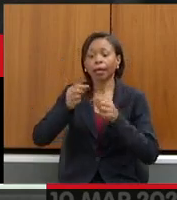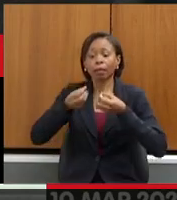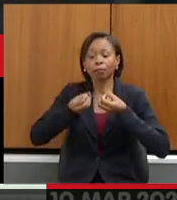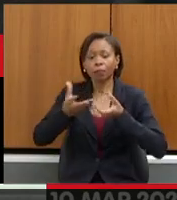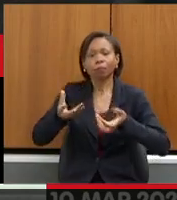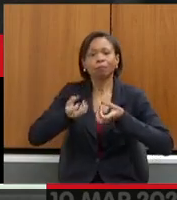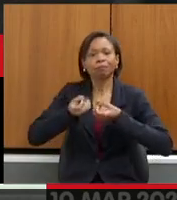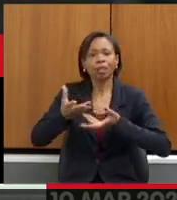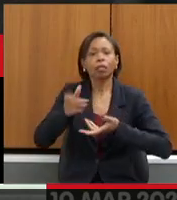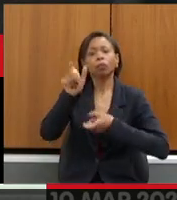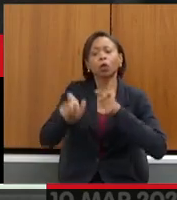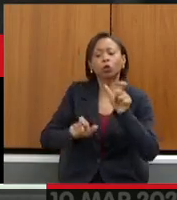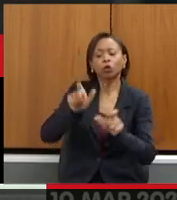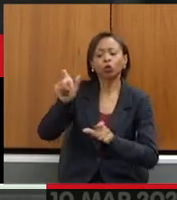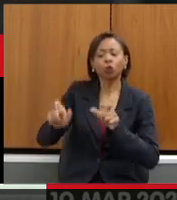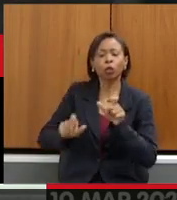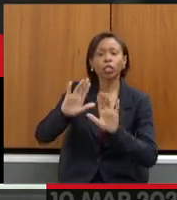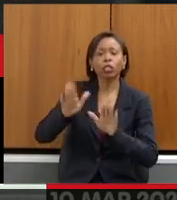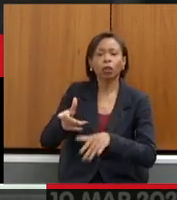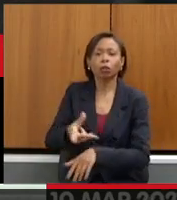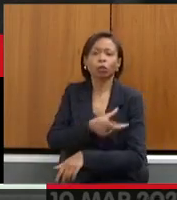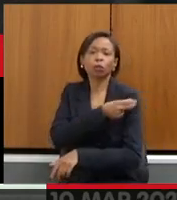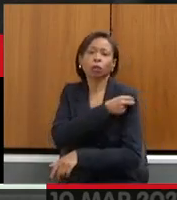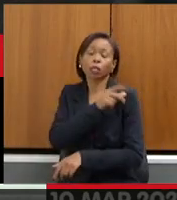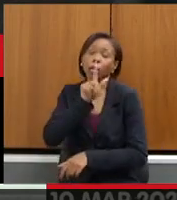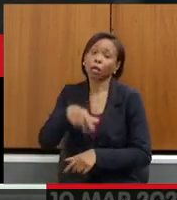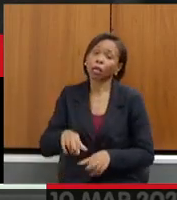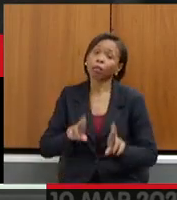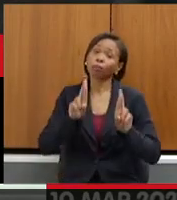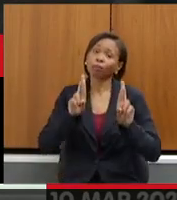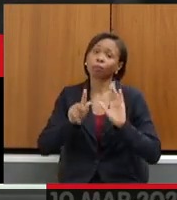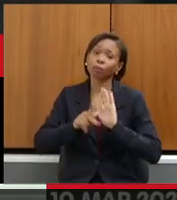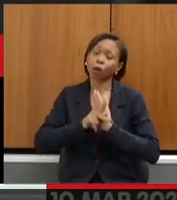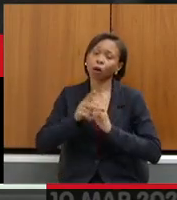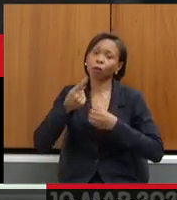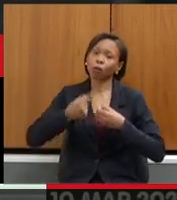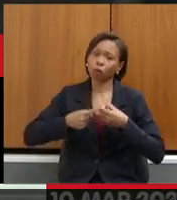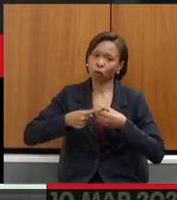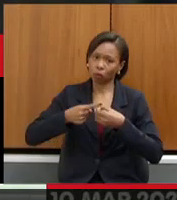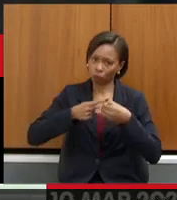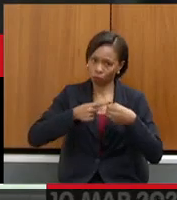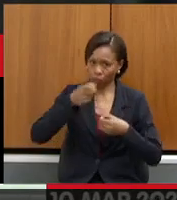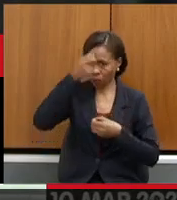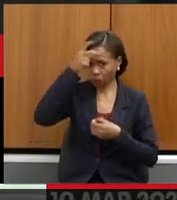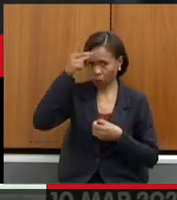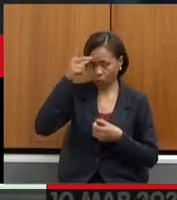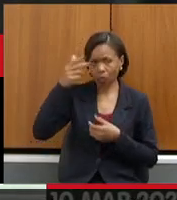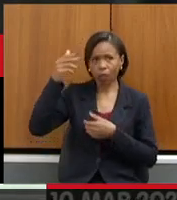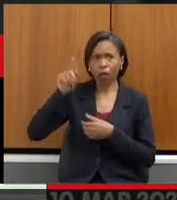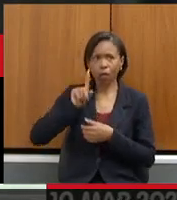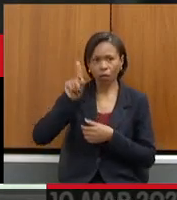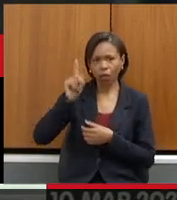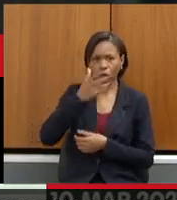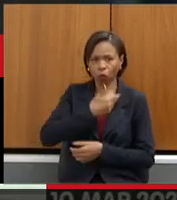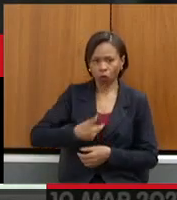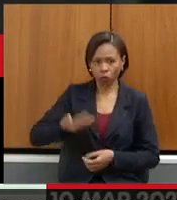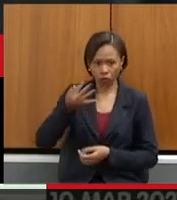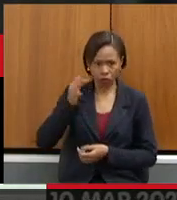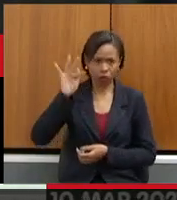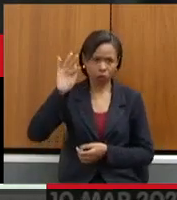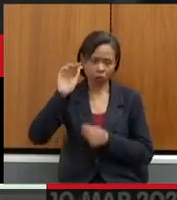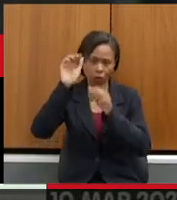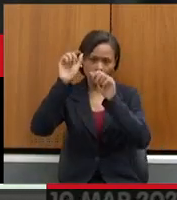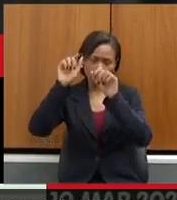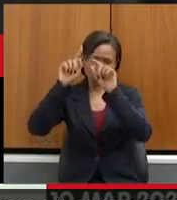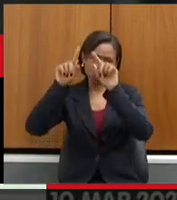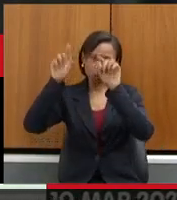lá para nos municípios é o próprio município no painel do Governo Federal em Minas nós temos um vacinómetro que